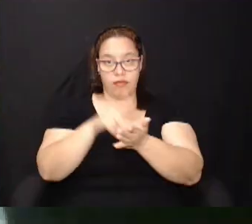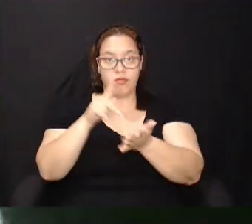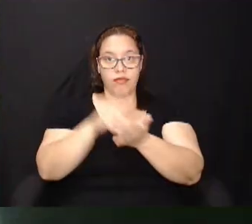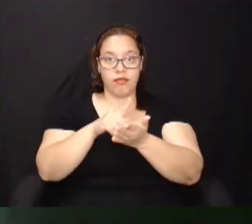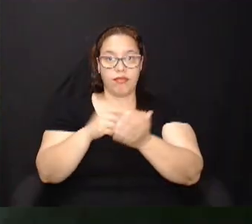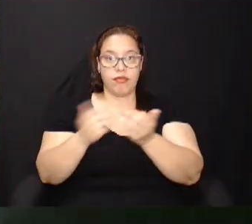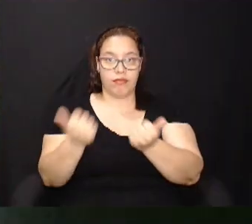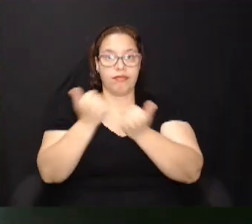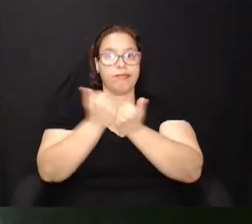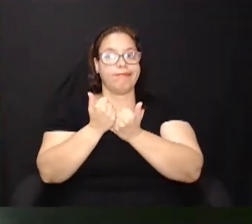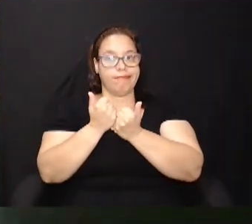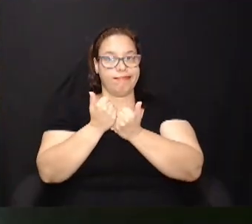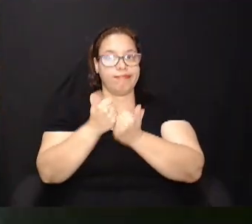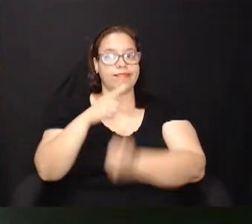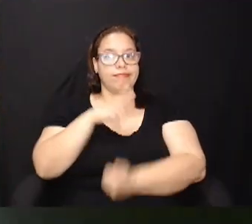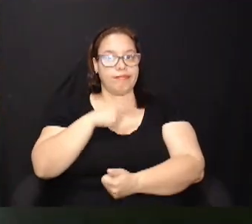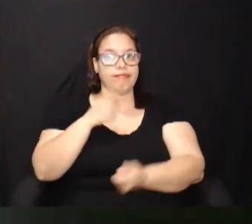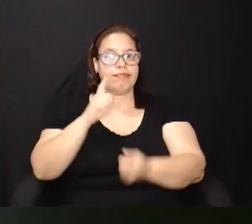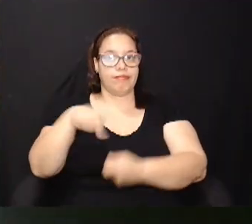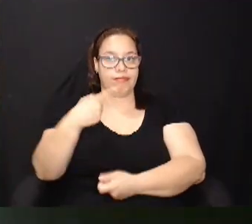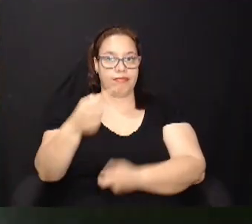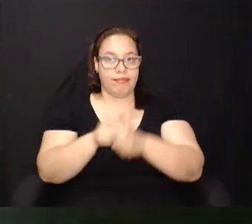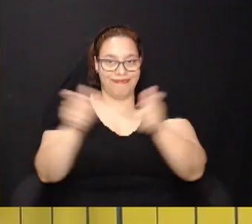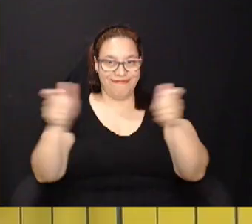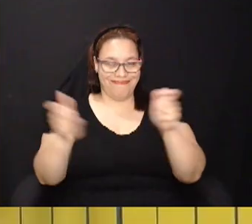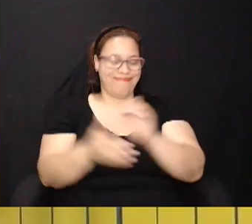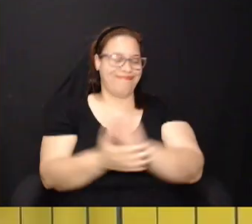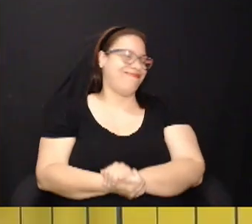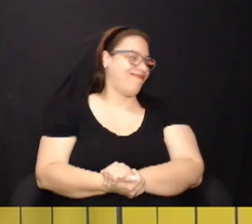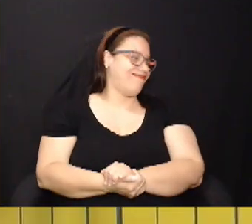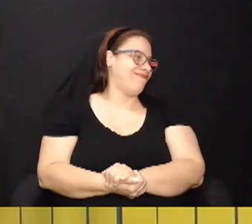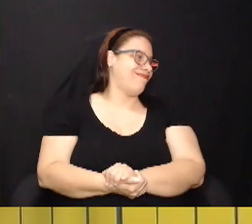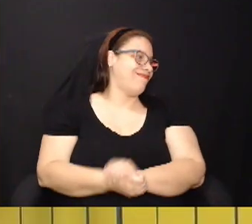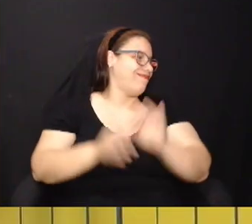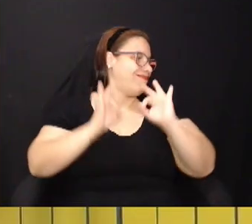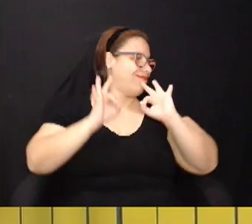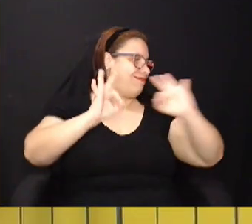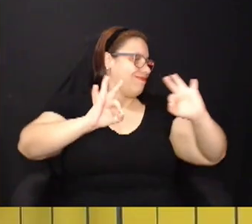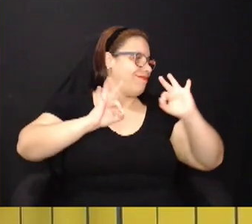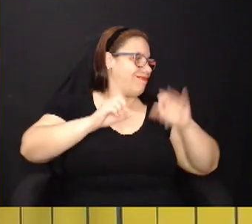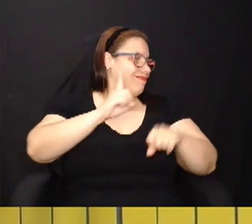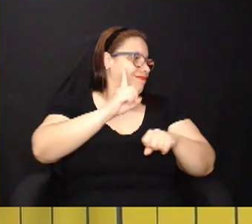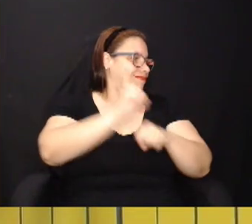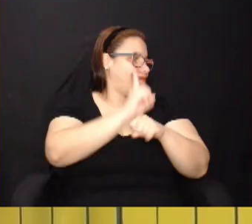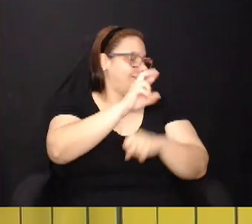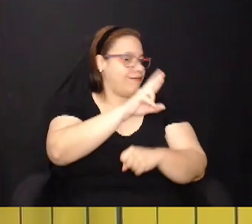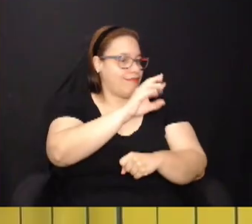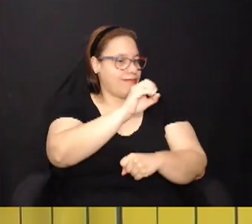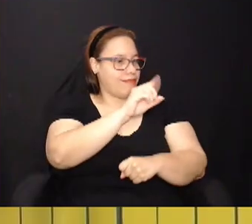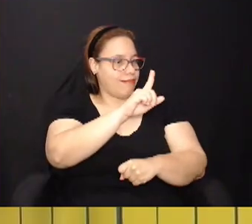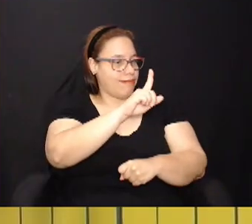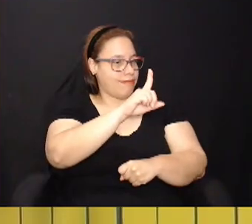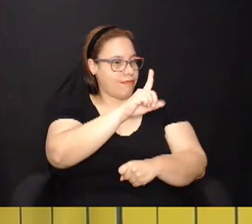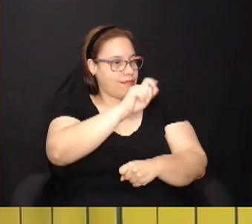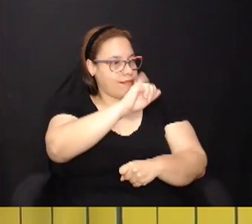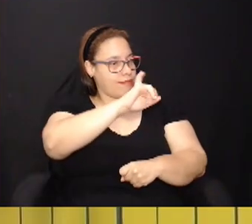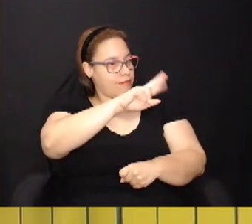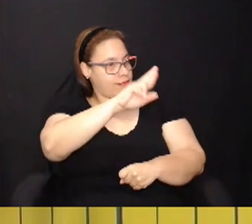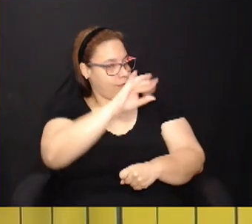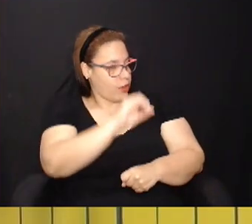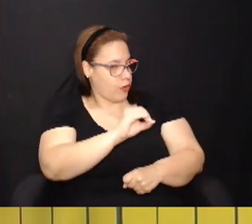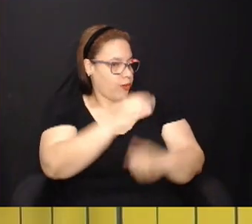porque a chance de você ter uma reparação depois é muito maior. Excelente, doutor Rodrigo Alvim. Muito obrigada pela